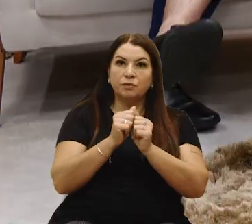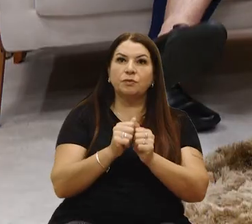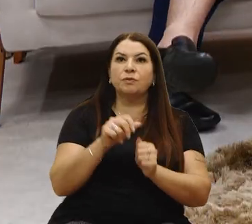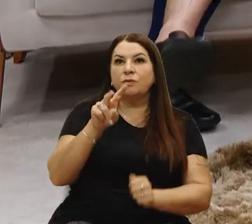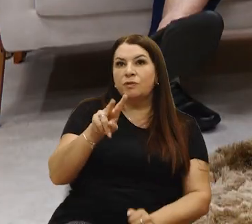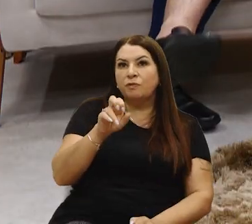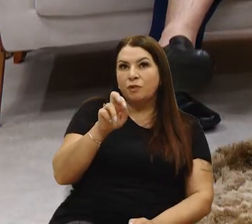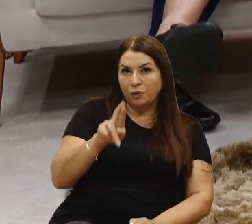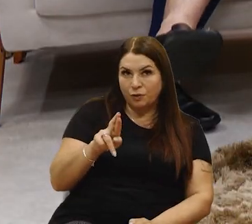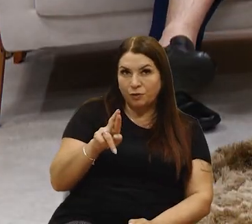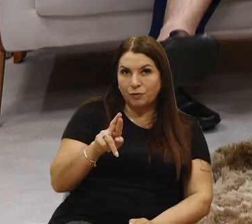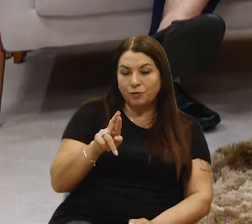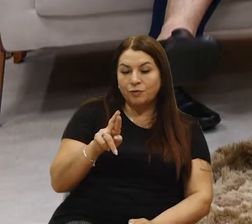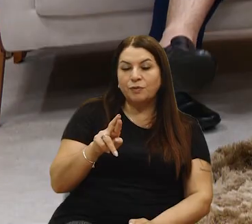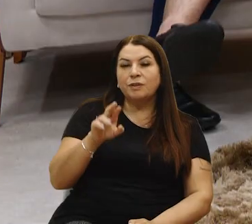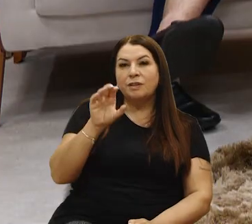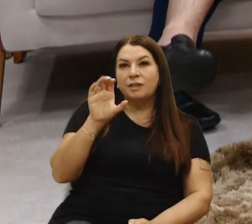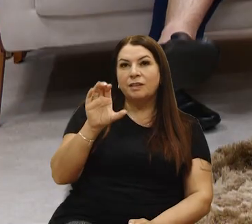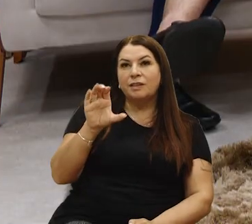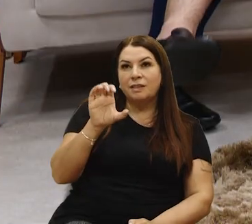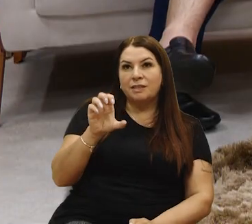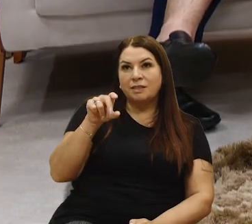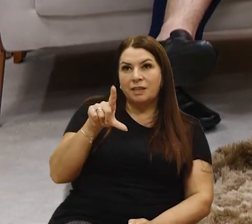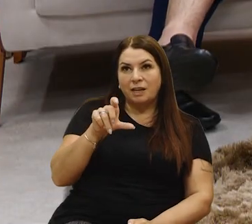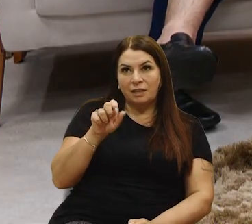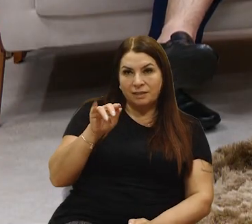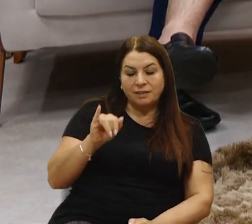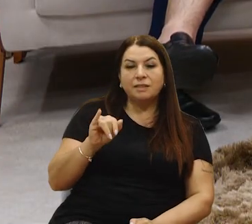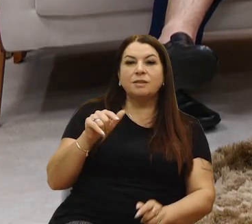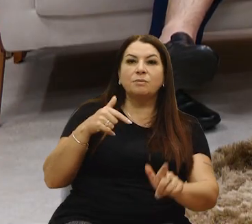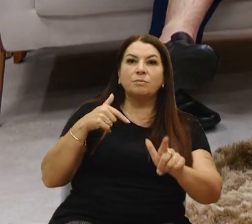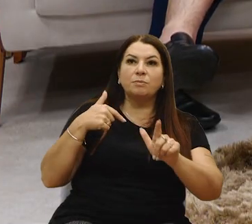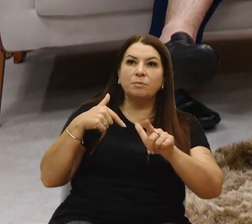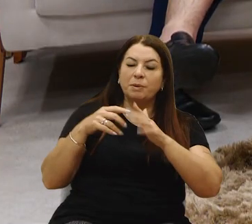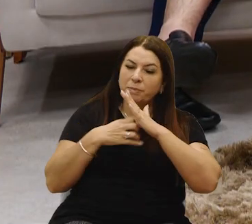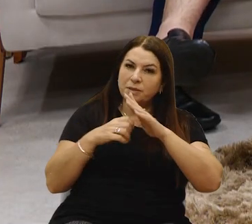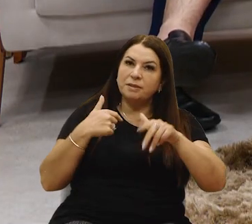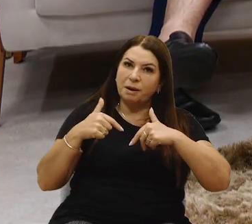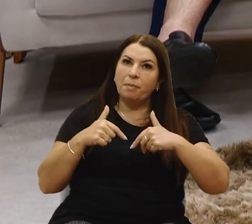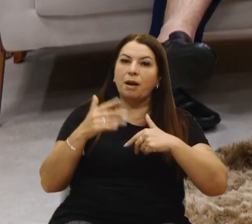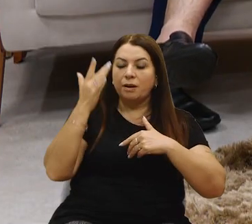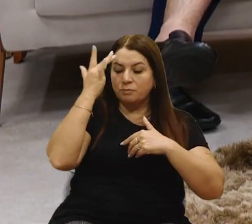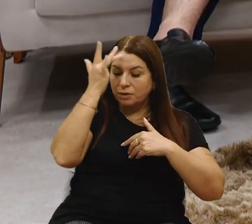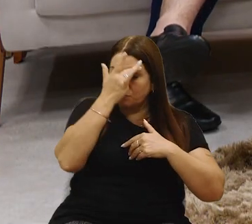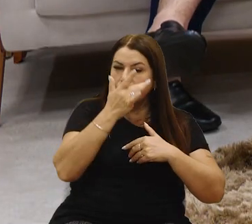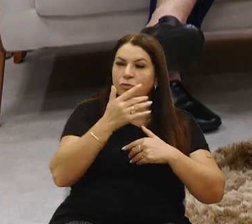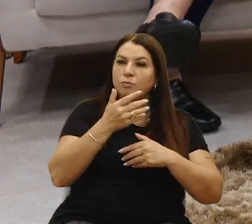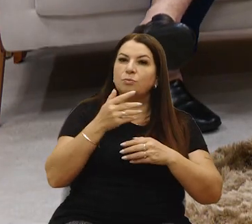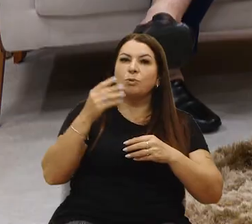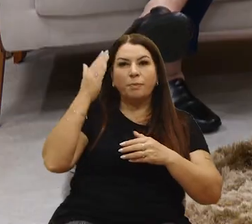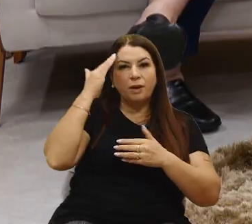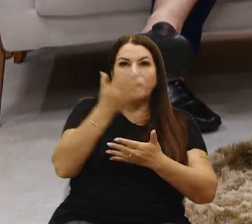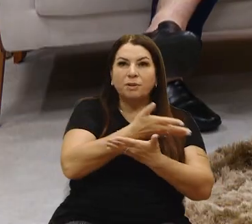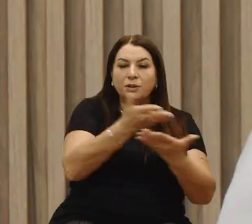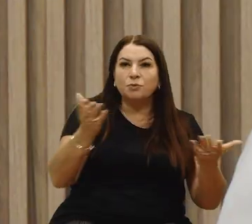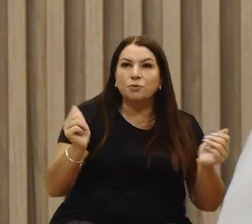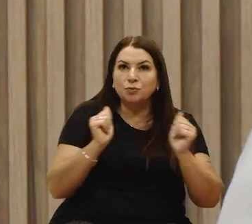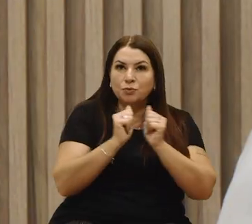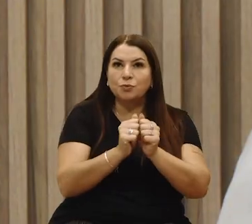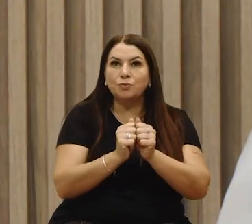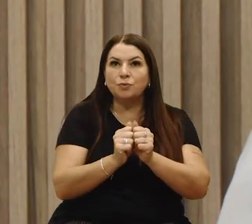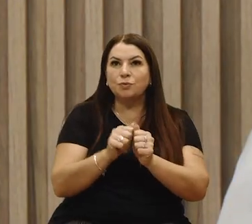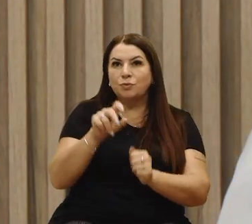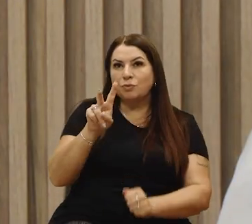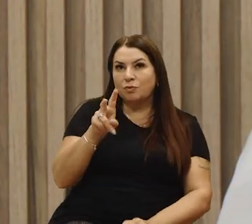Vitor Meregali, que é da Célise, uma empresa que trabalha com a saúde mental. Obrigada por estarem conosco. E,